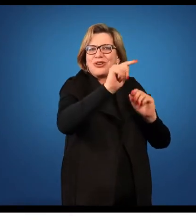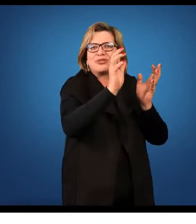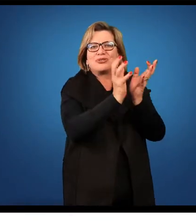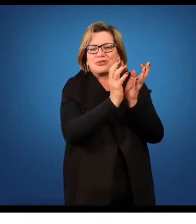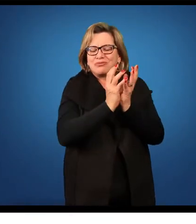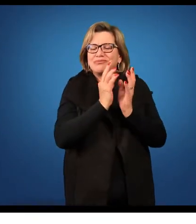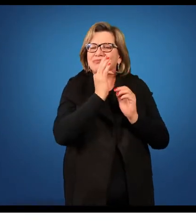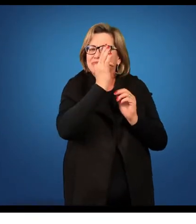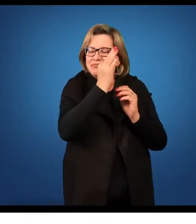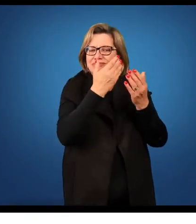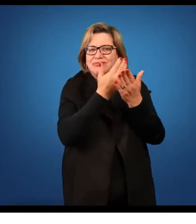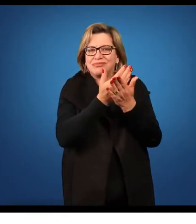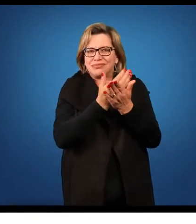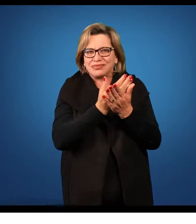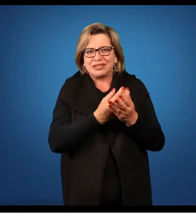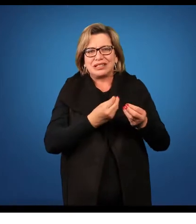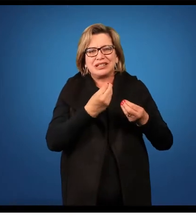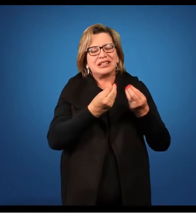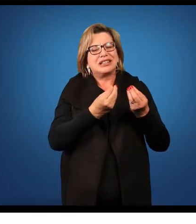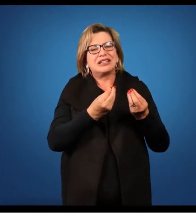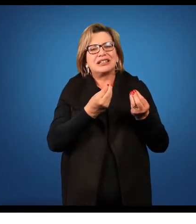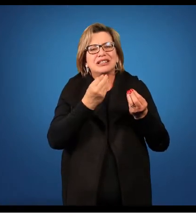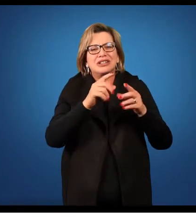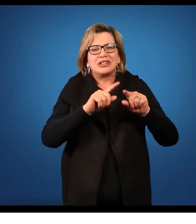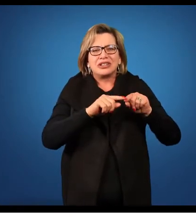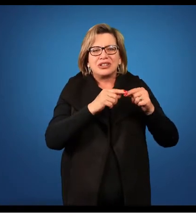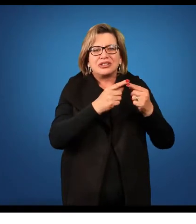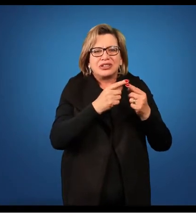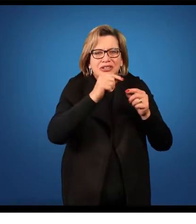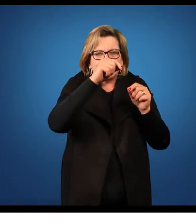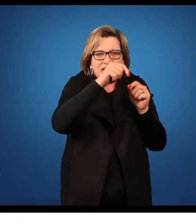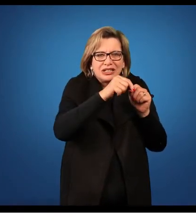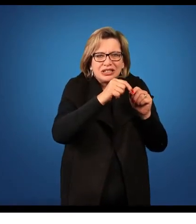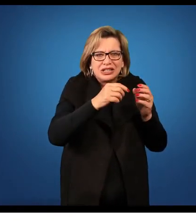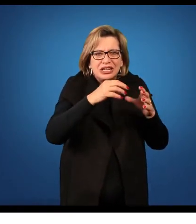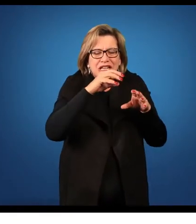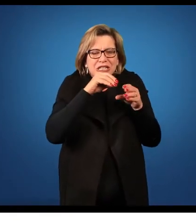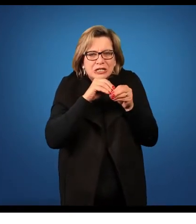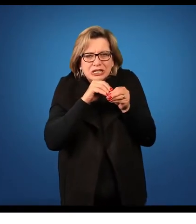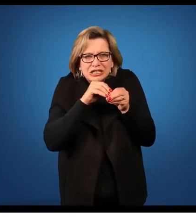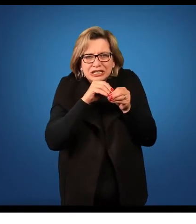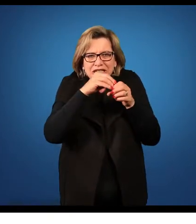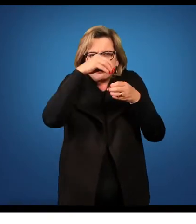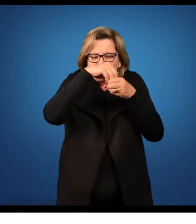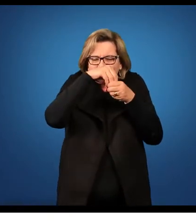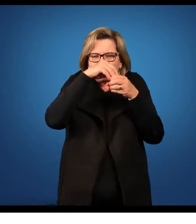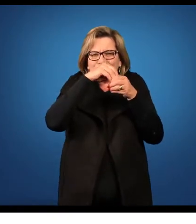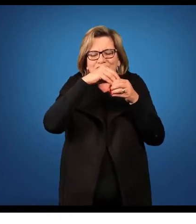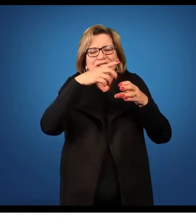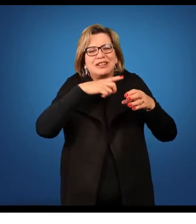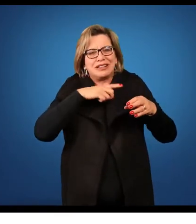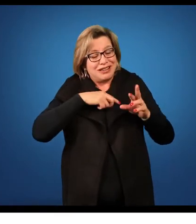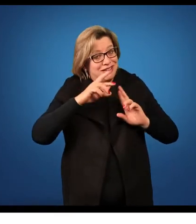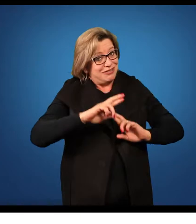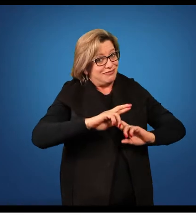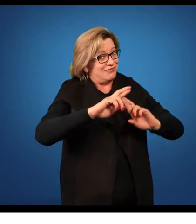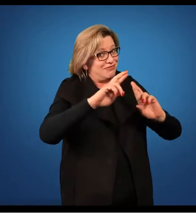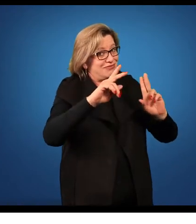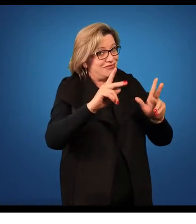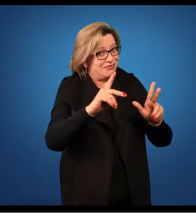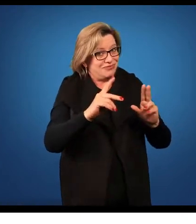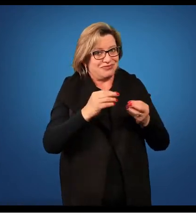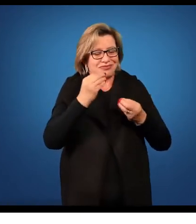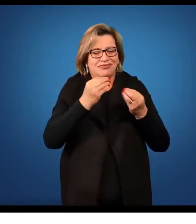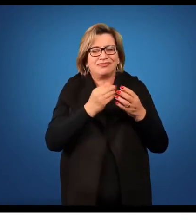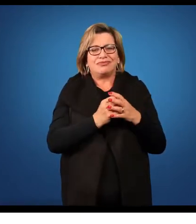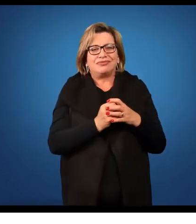vamos ver futuramente, como gimnosperma e angiosperma, na qual o gametófito está preso dentro dos tecidos, dentro do corpo do